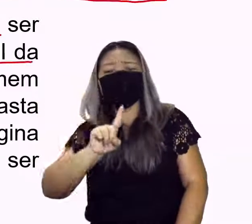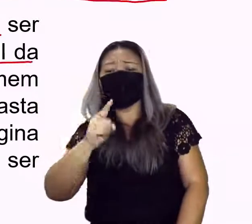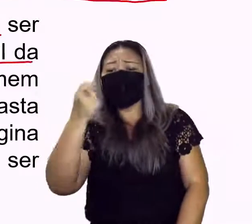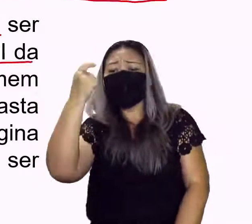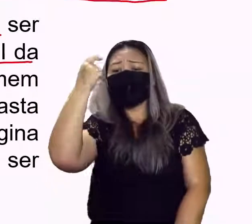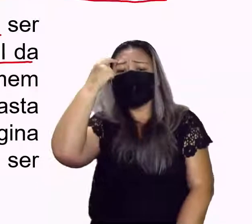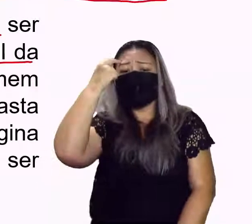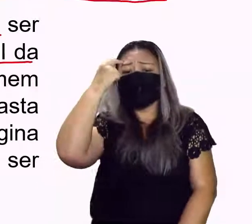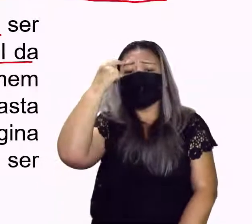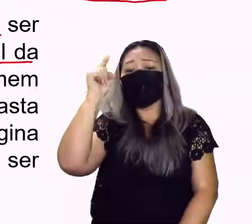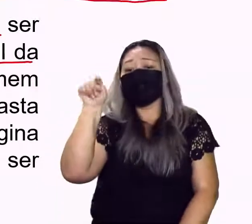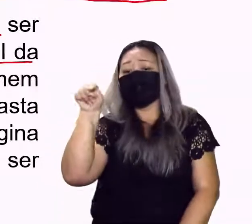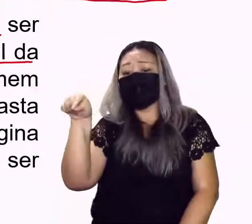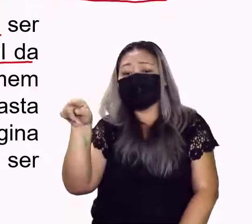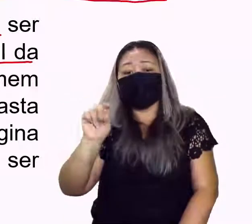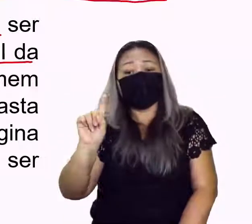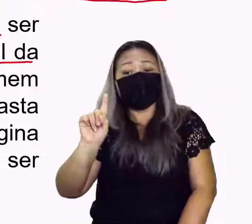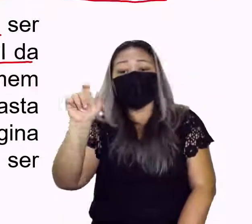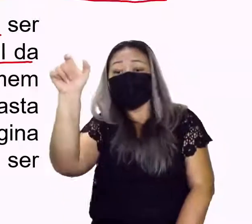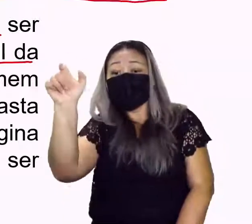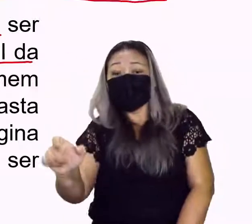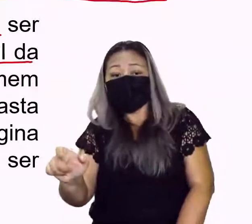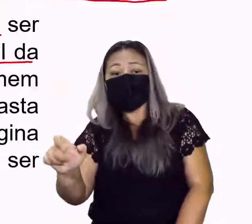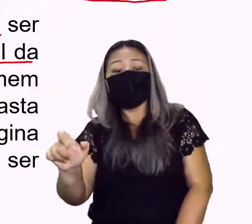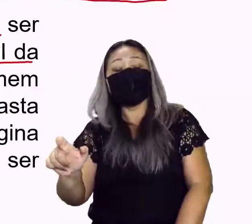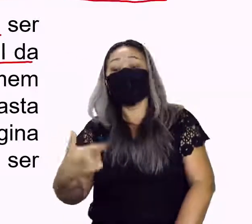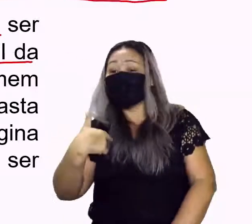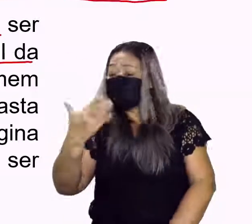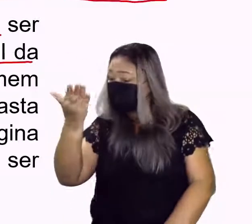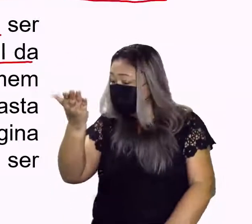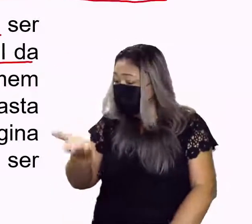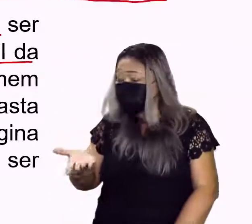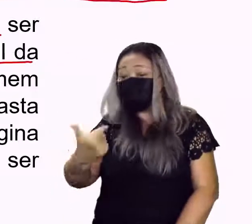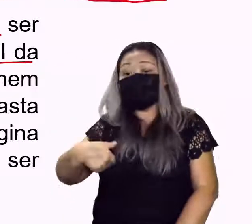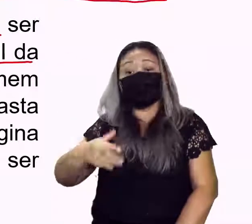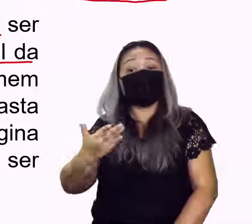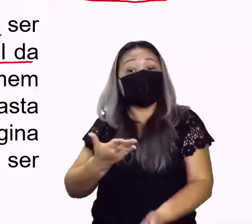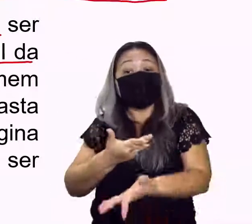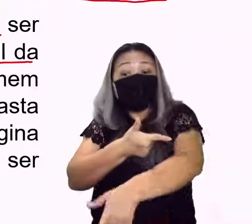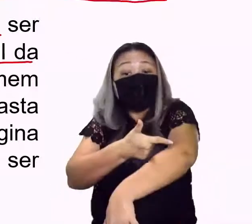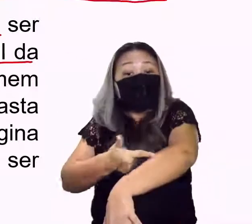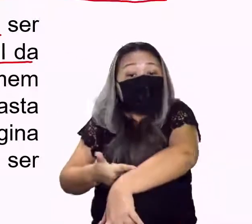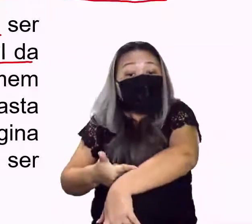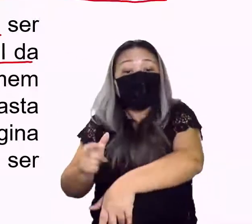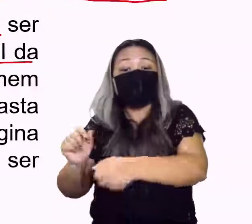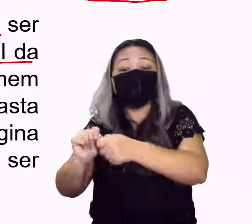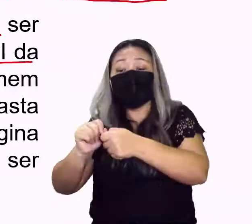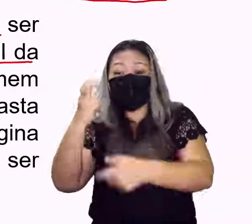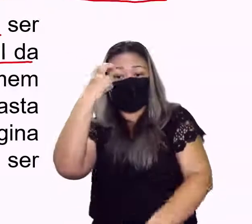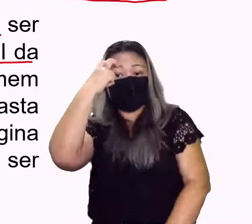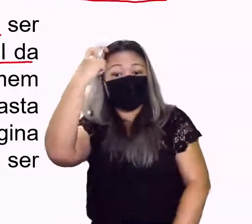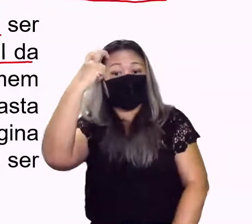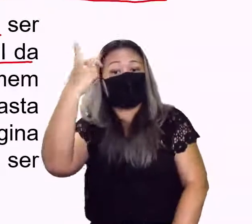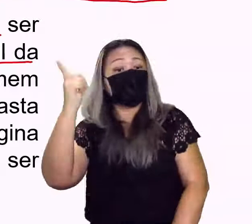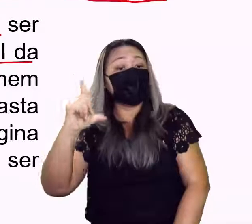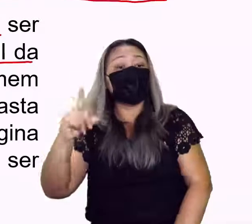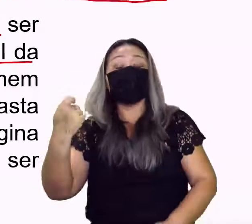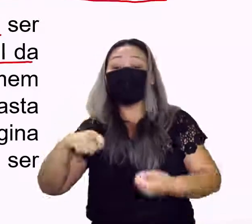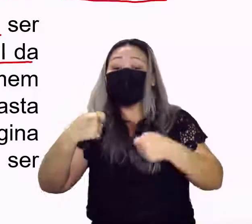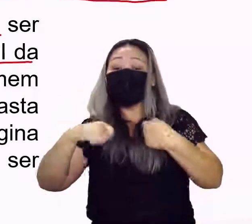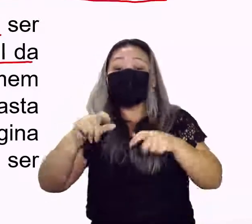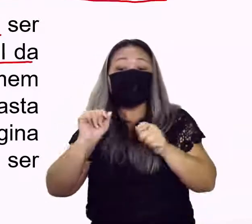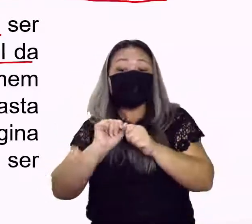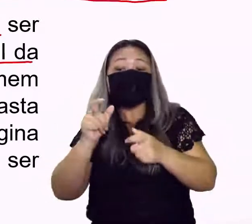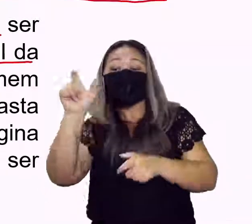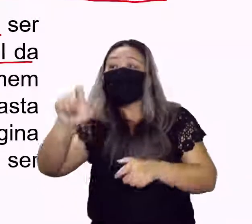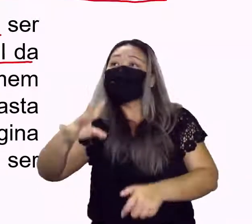no pensar que não é um homem distinto e gentil, nem inteligente. que lhe basta sim. Não deseja, portanto,